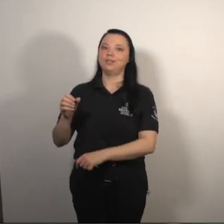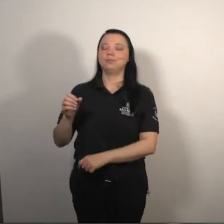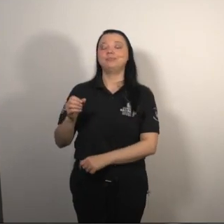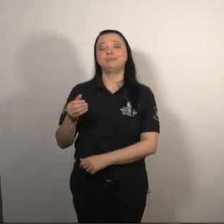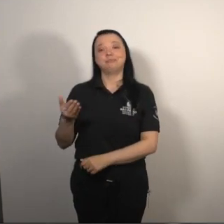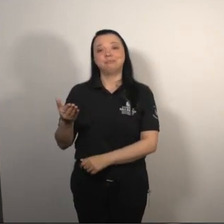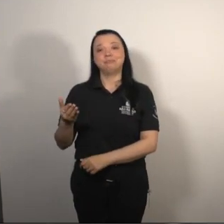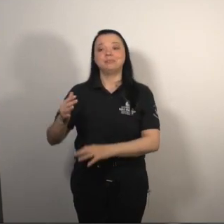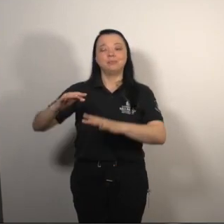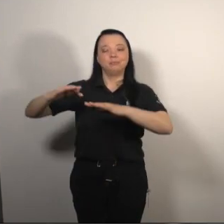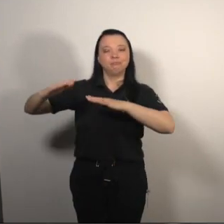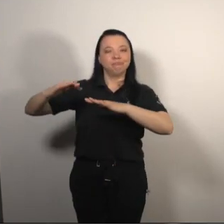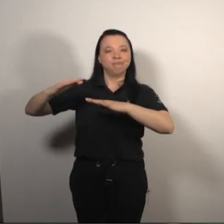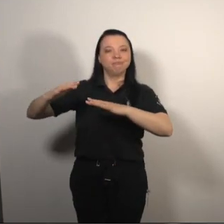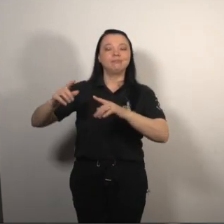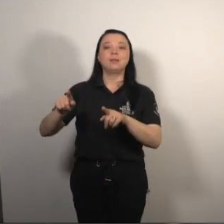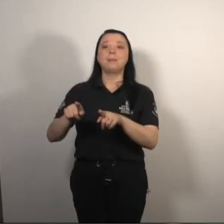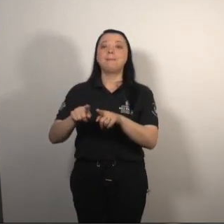mobilidade. Mais de